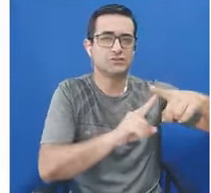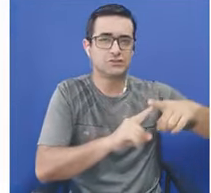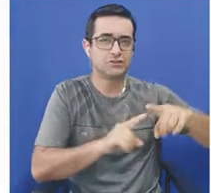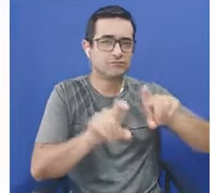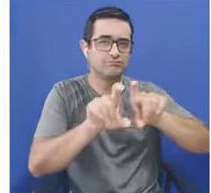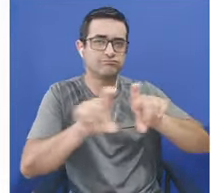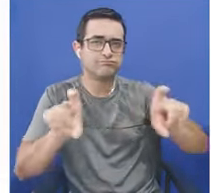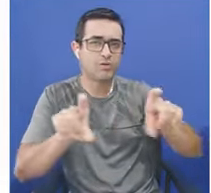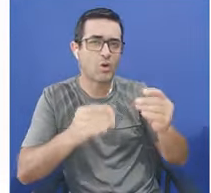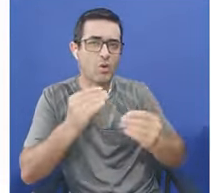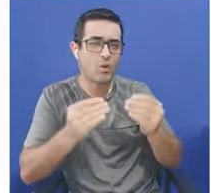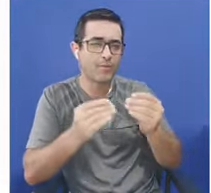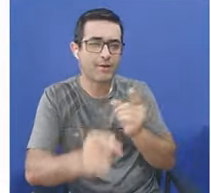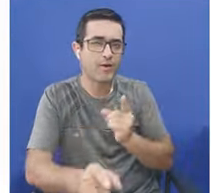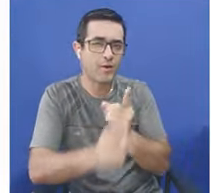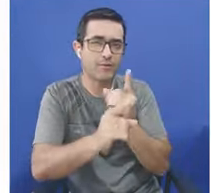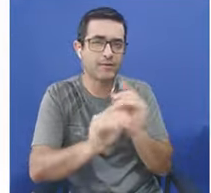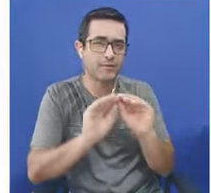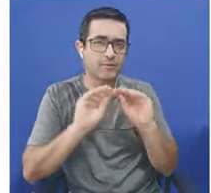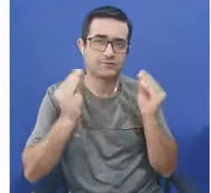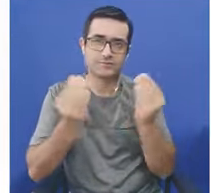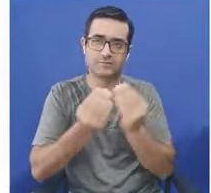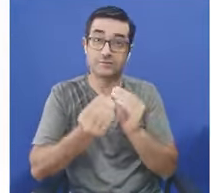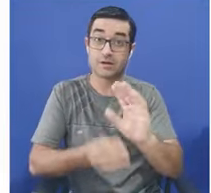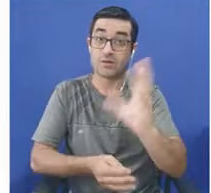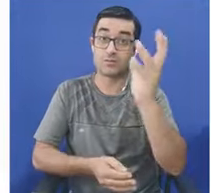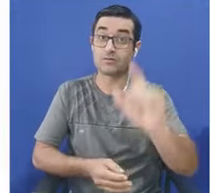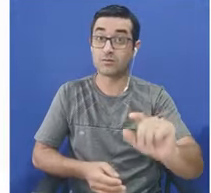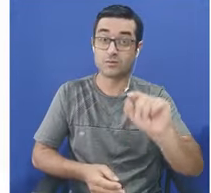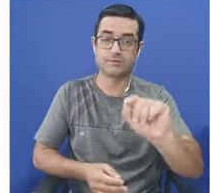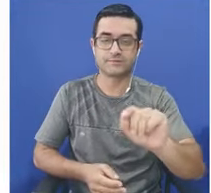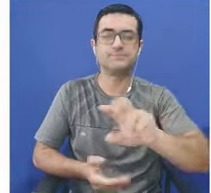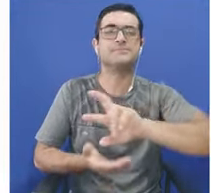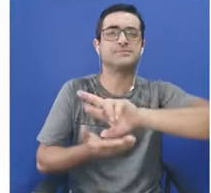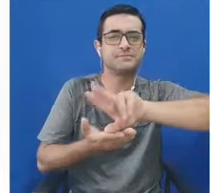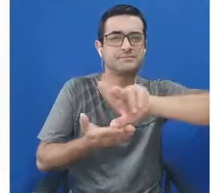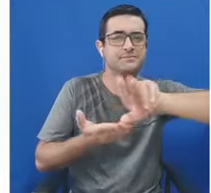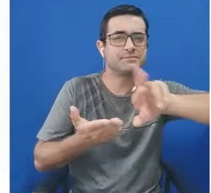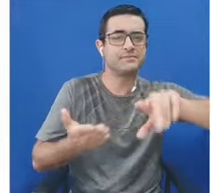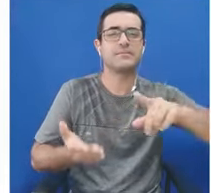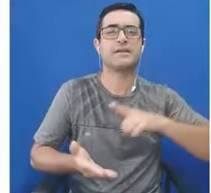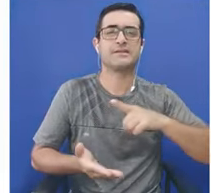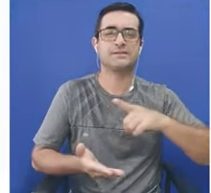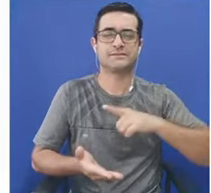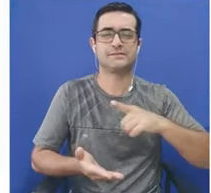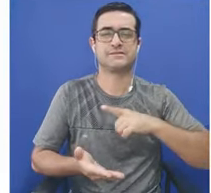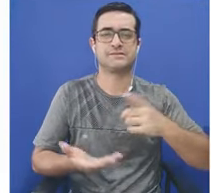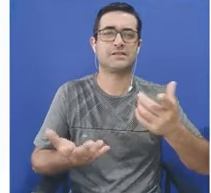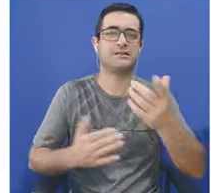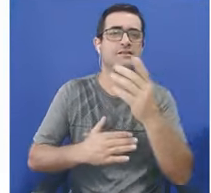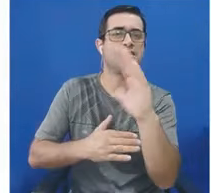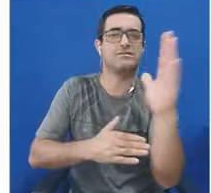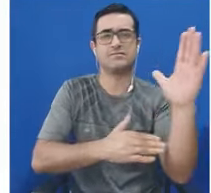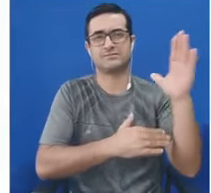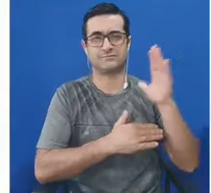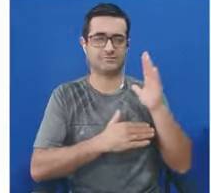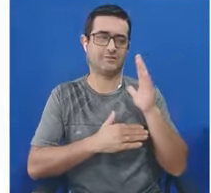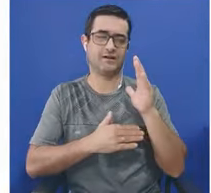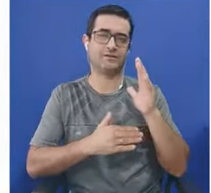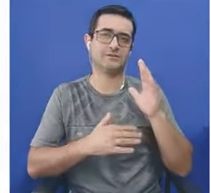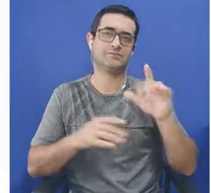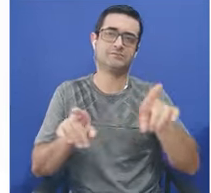fórmulas moleculares e como a gente identifica uma substância. Então o que acontece? Várias substâncias naturais,